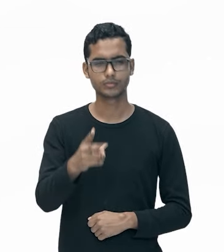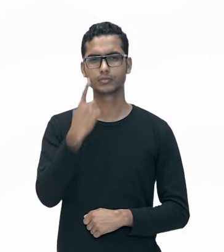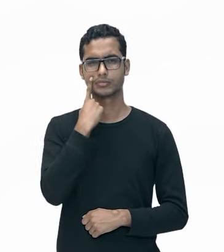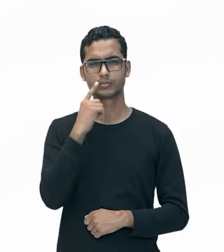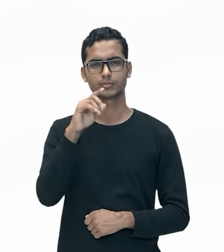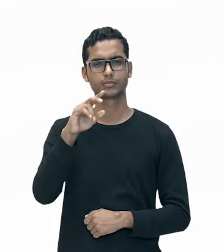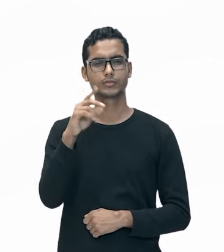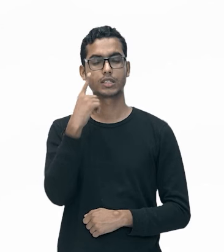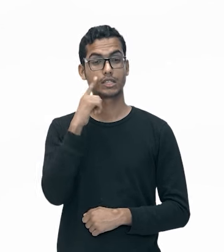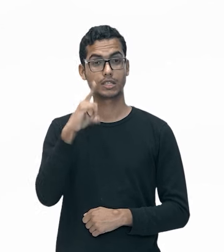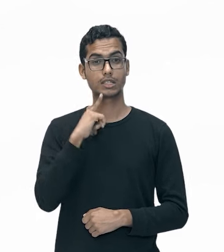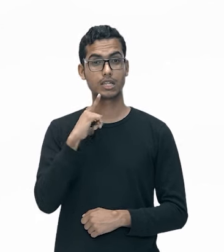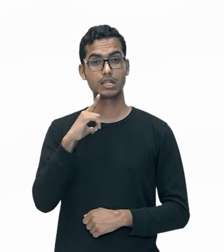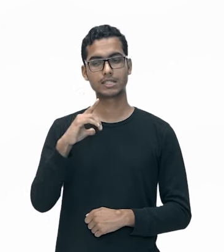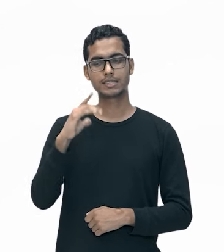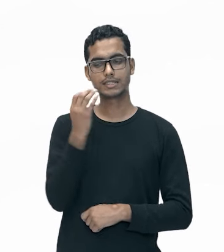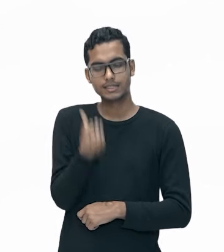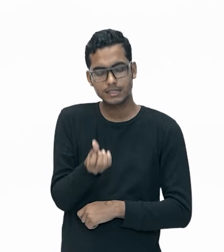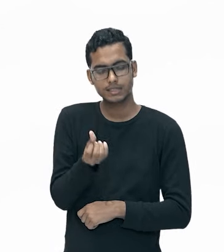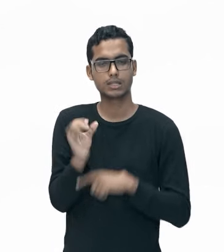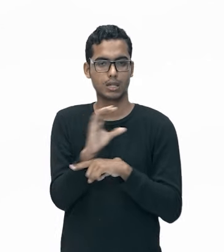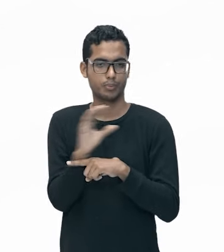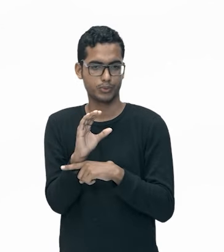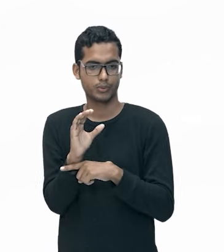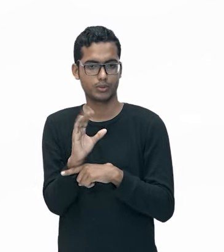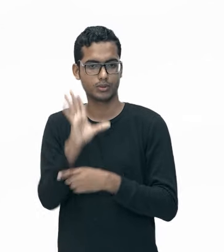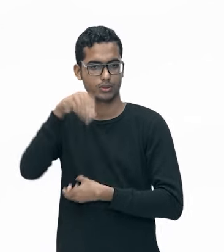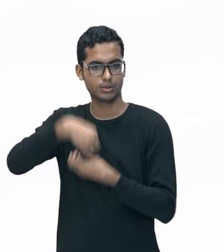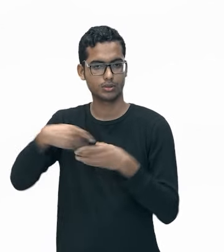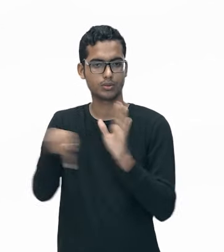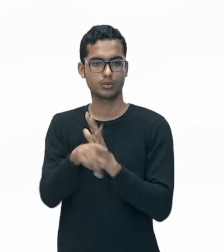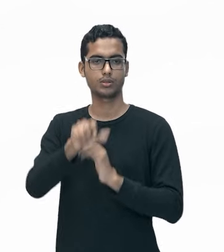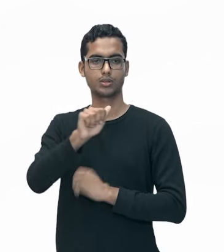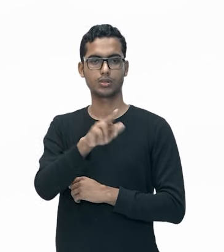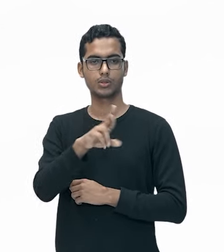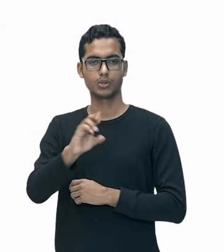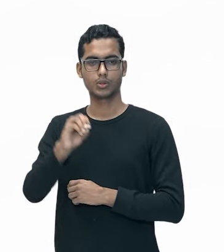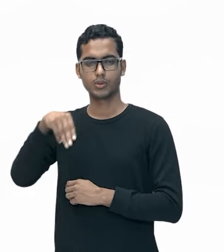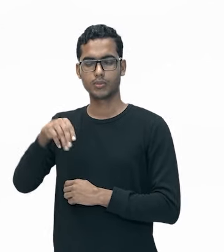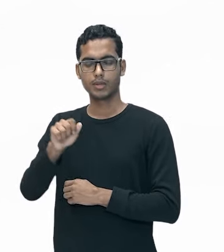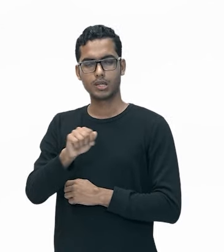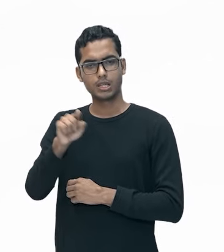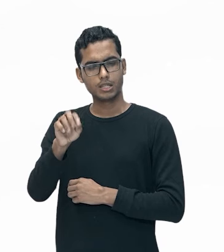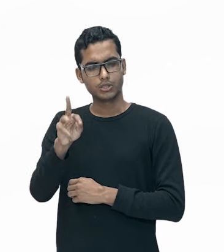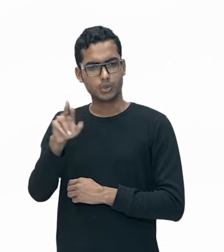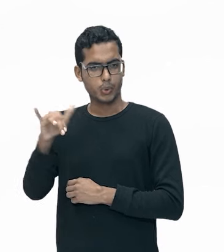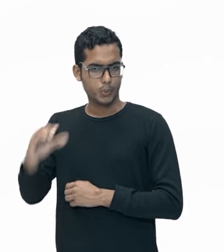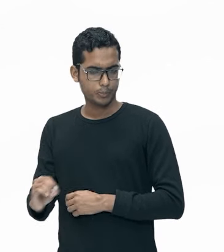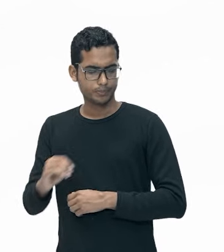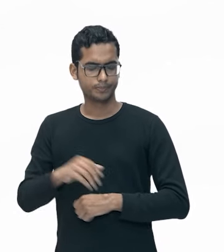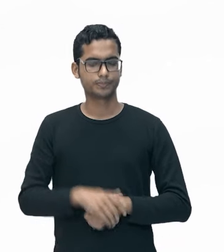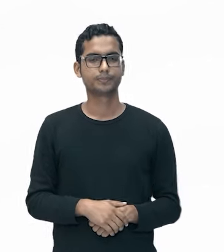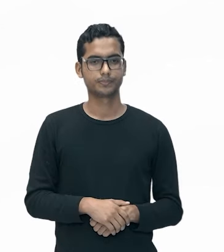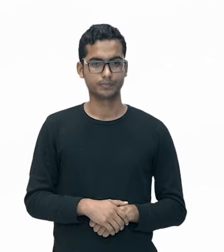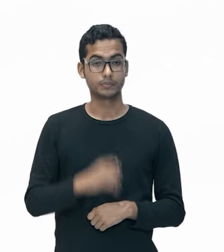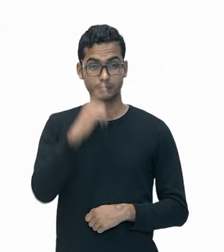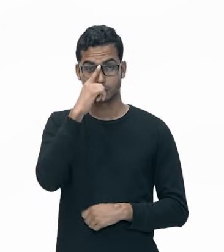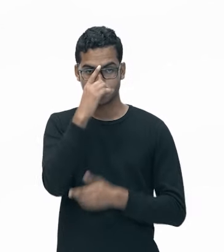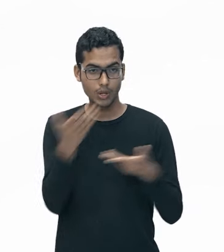seis carbonos daqui a pouquinho eu coloco um exemplo para vocês do aromático tá agora a gente vai pra nomenclatura a gente já